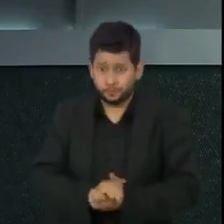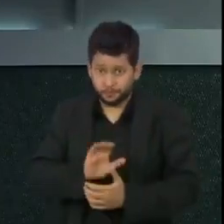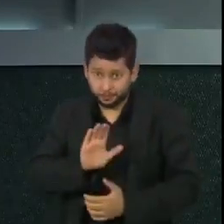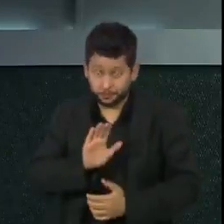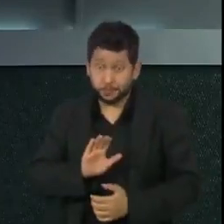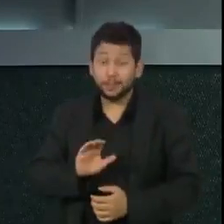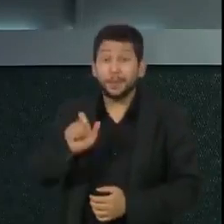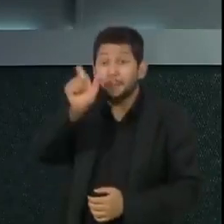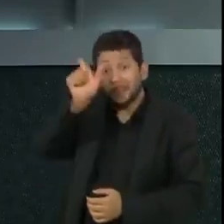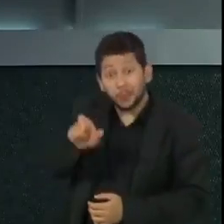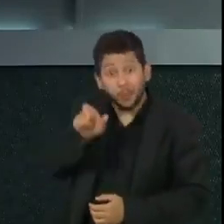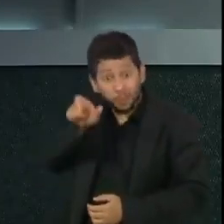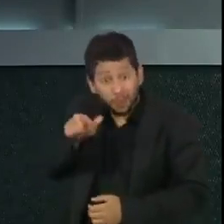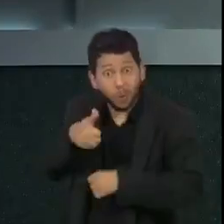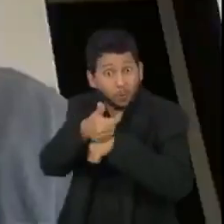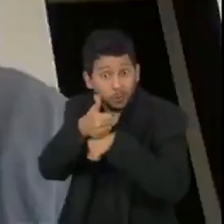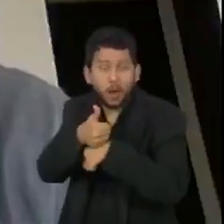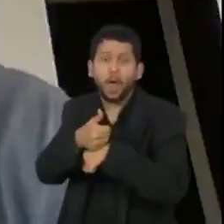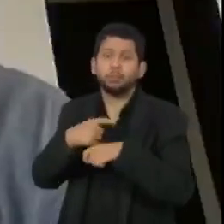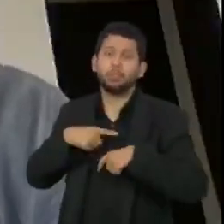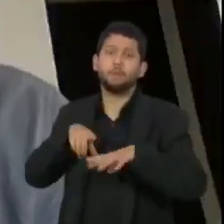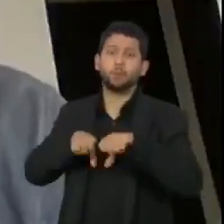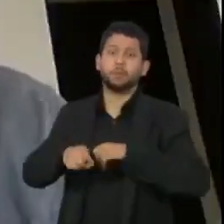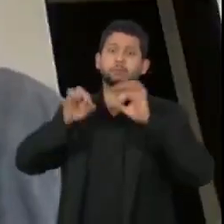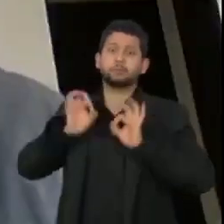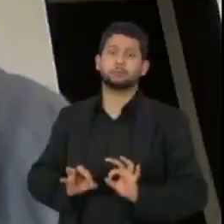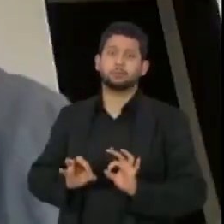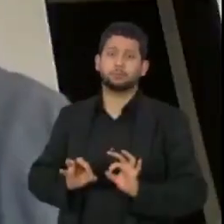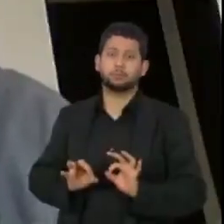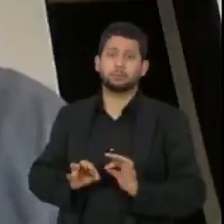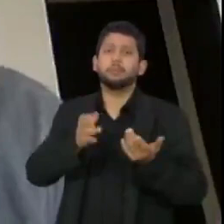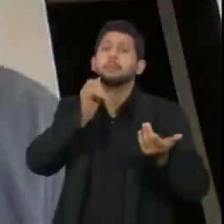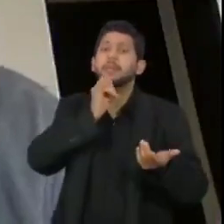procurar profissionais capacitados, né? Igual quando a gente